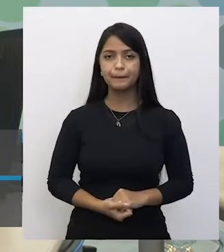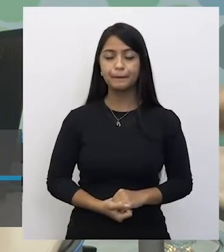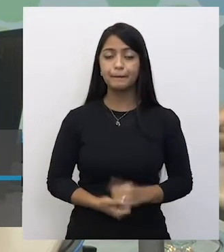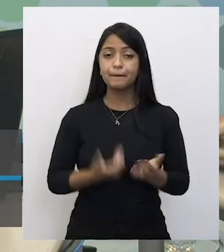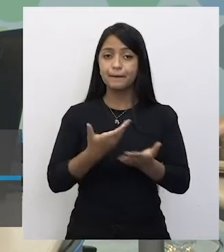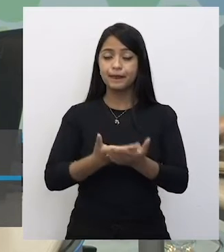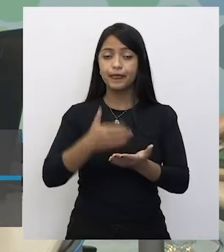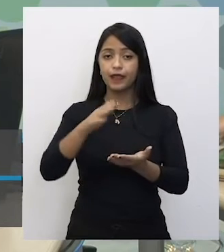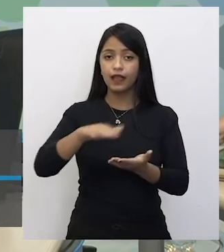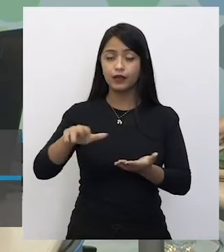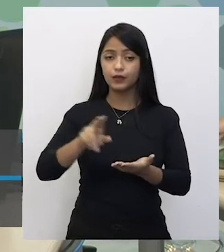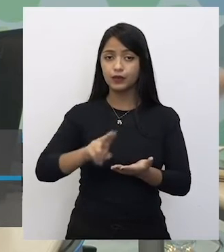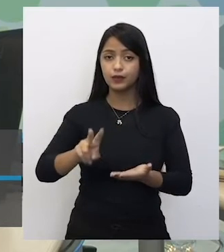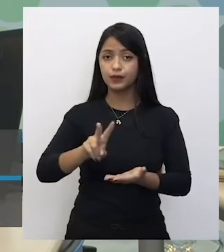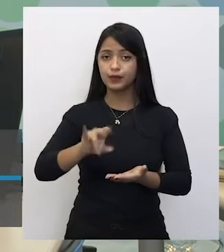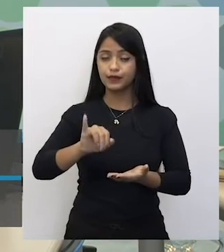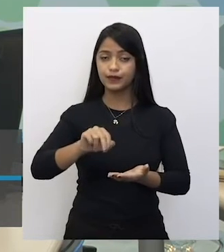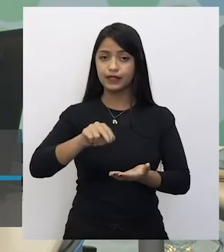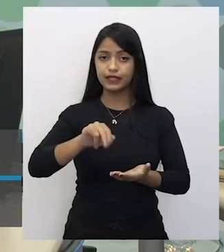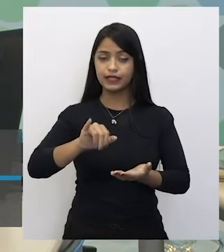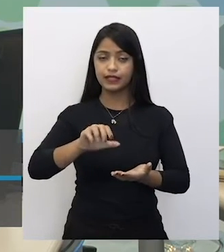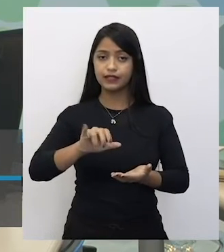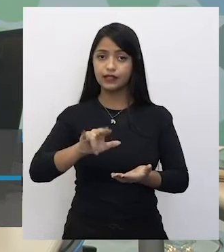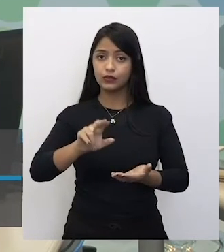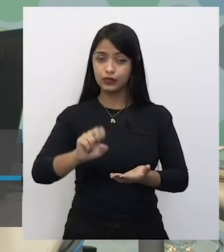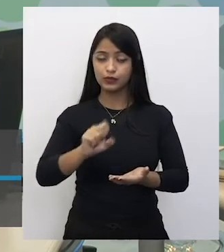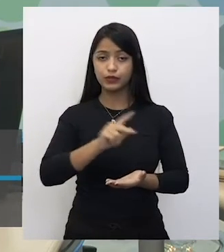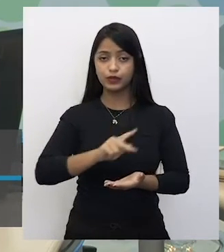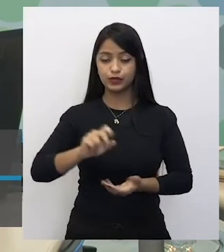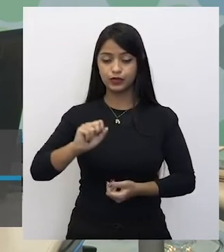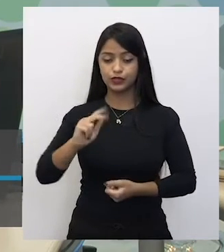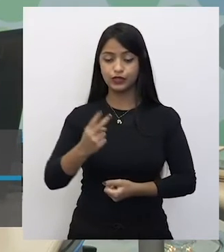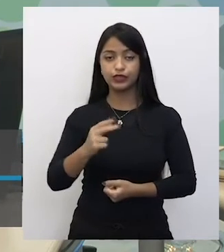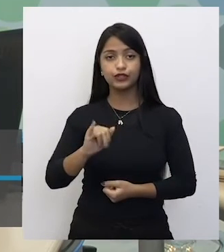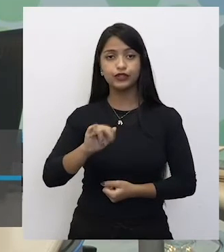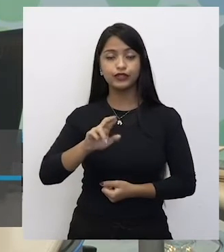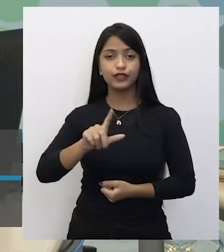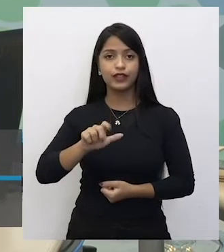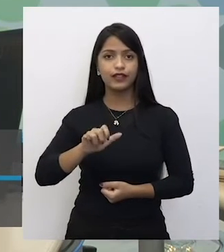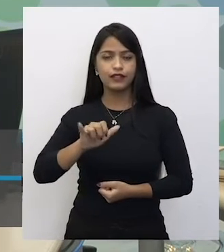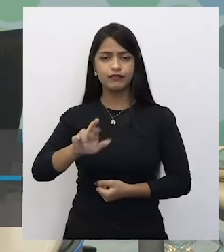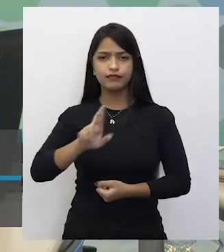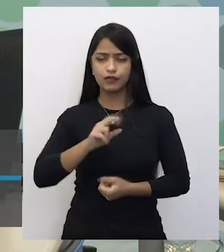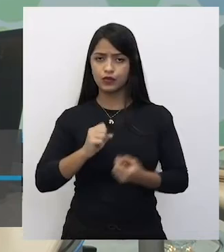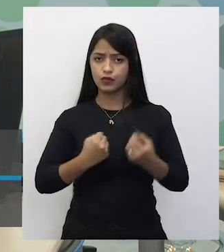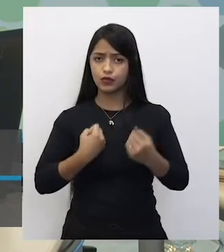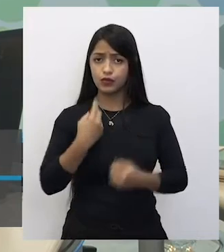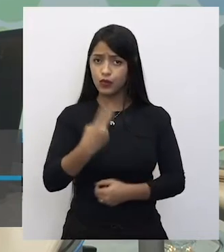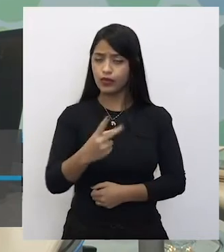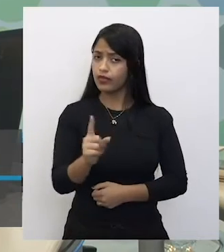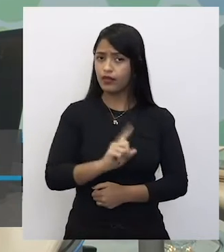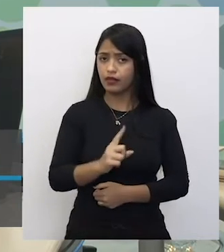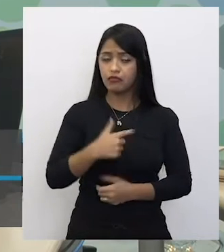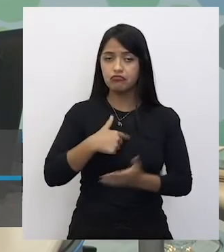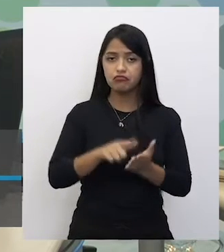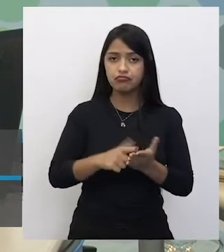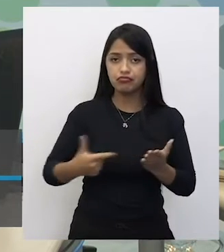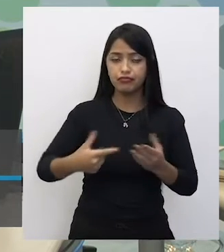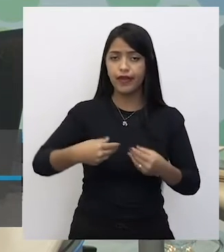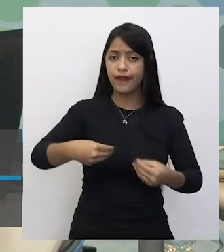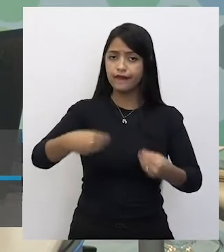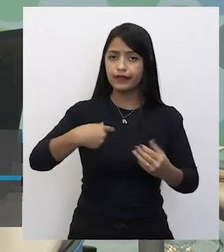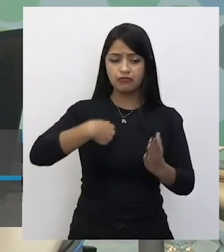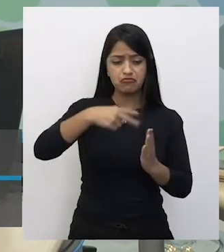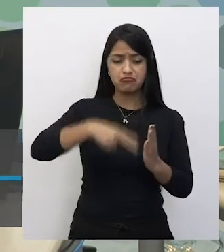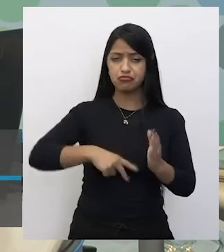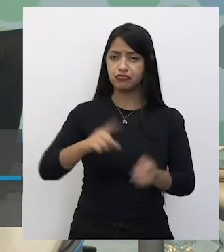aluno Vinícius, pro Shirley, colocou não para 2, porque não leio jornais e revistas. Teve algum aluno aqui que colocou que só